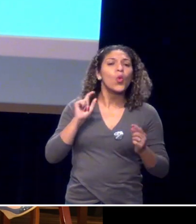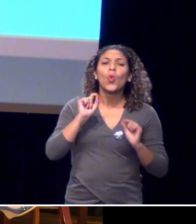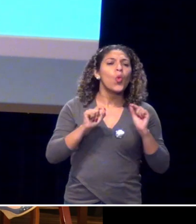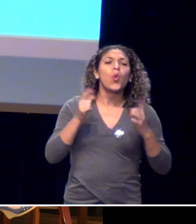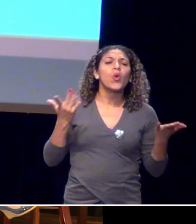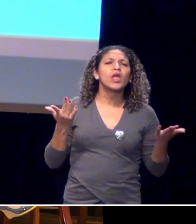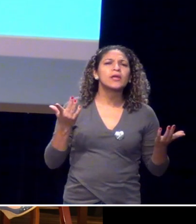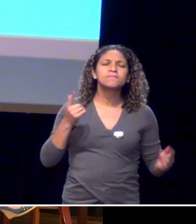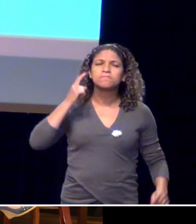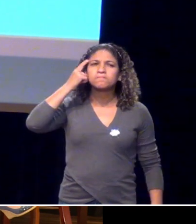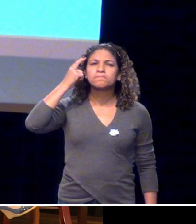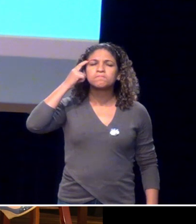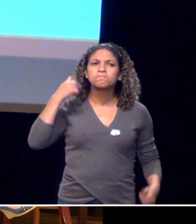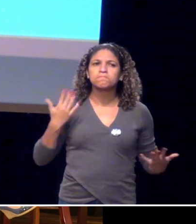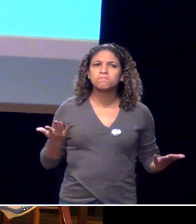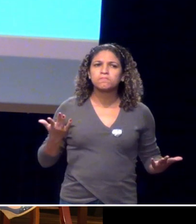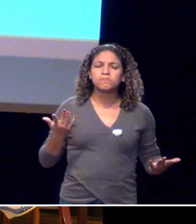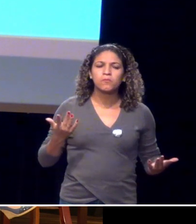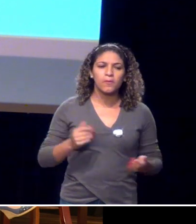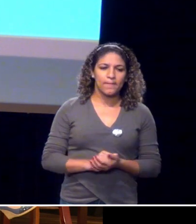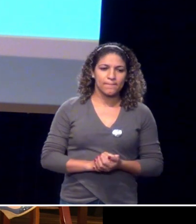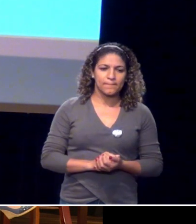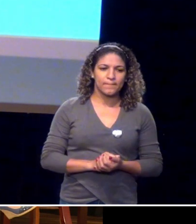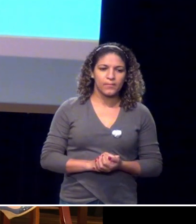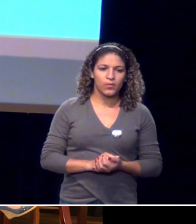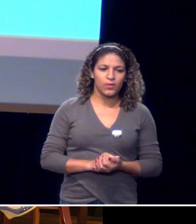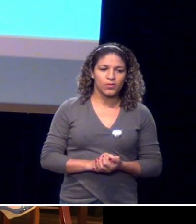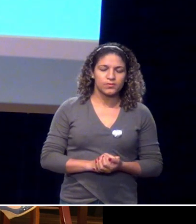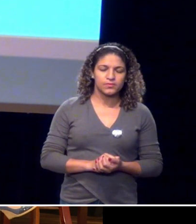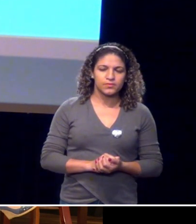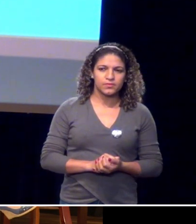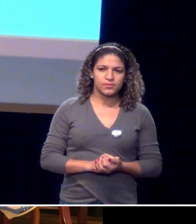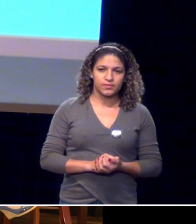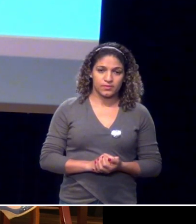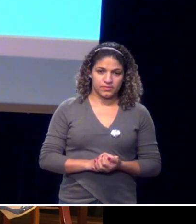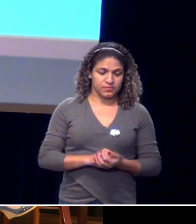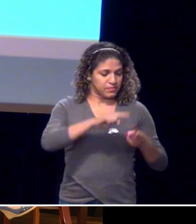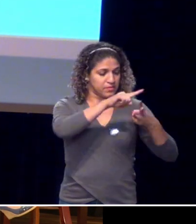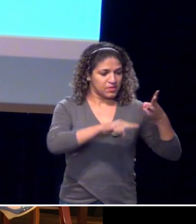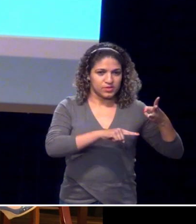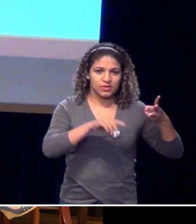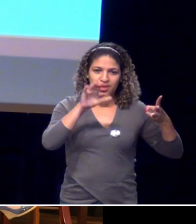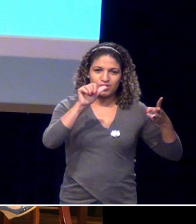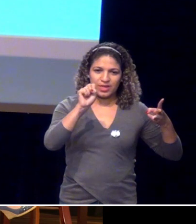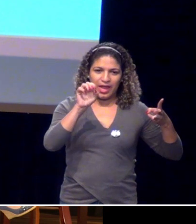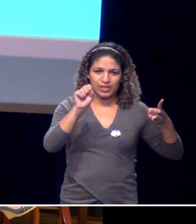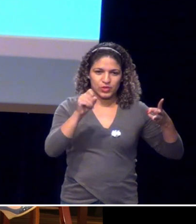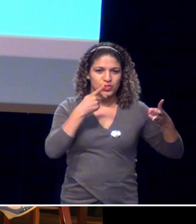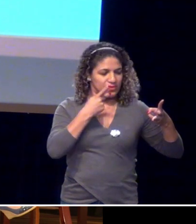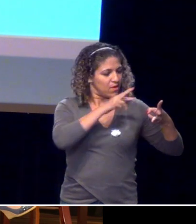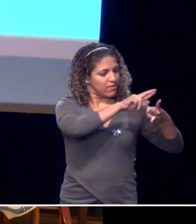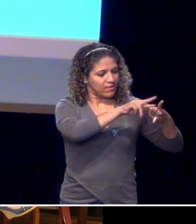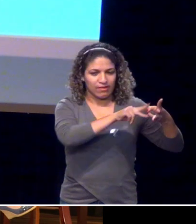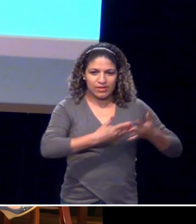que poderia ser? O fato de que, nesses 3 casos, e eu citei 3, a